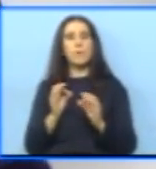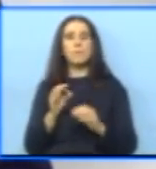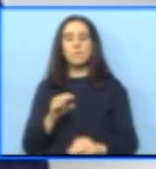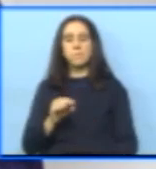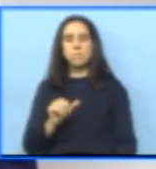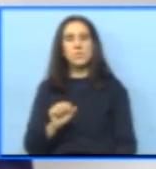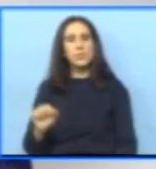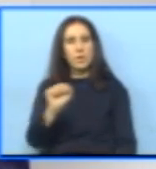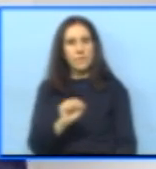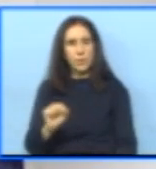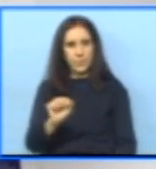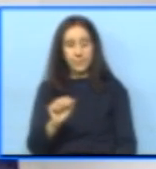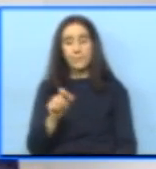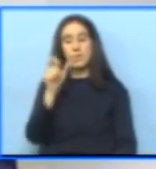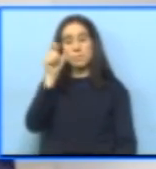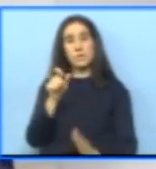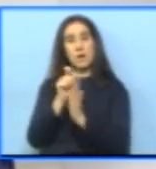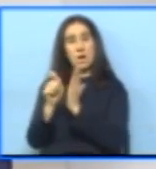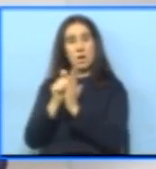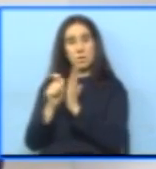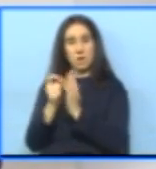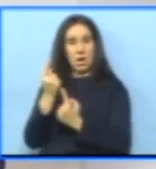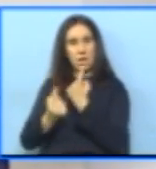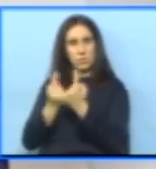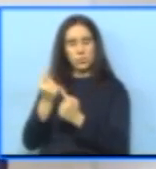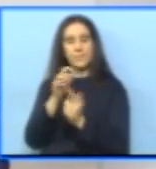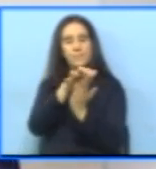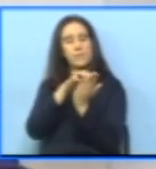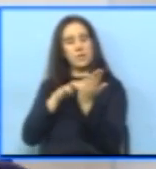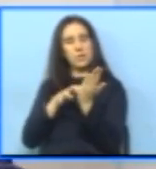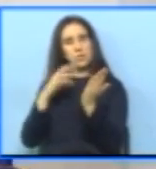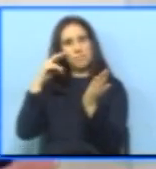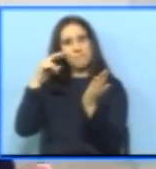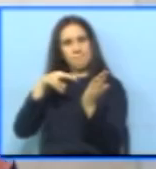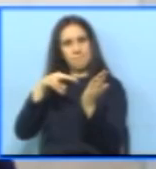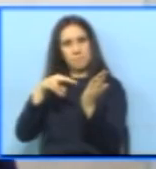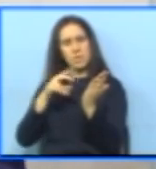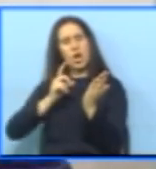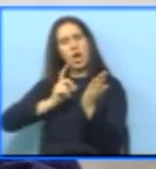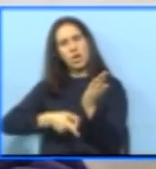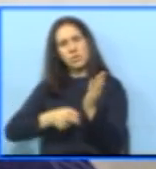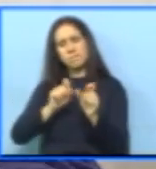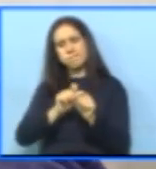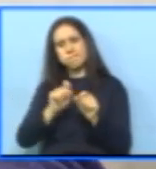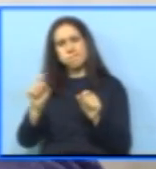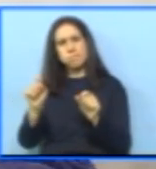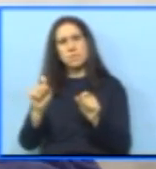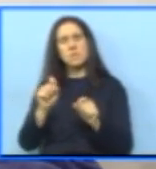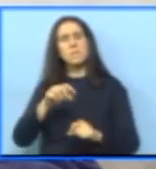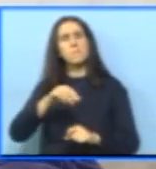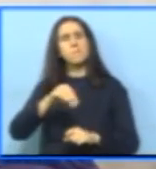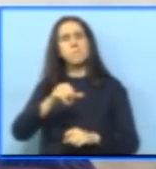geográfico. Alguns autores, quando olham para o contexto deste texto, o seu enquadramento, onde